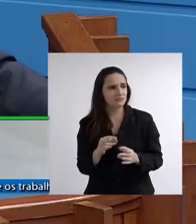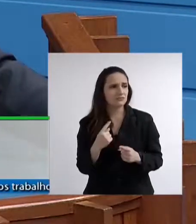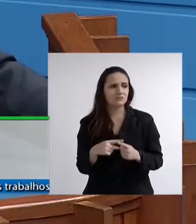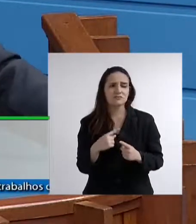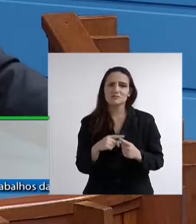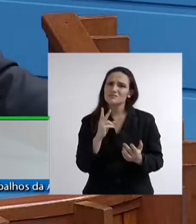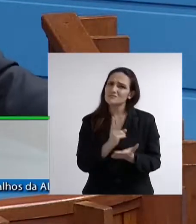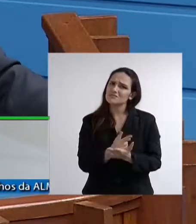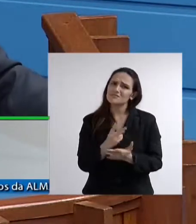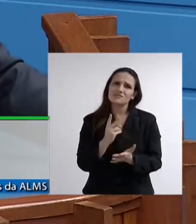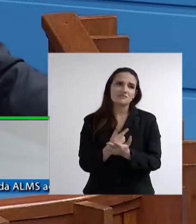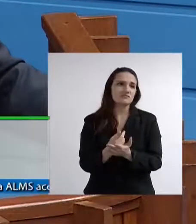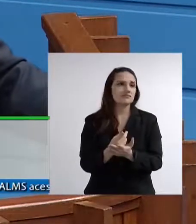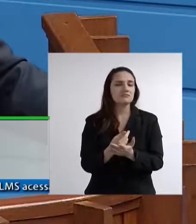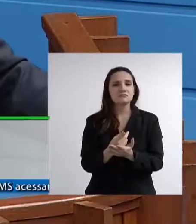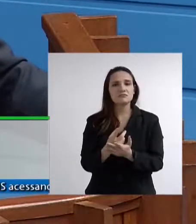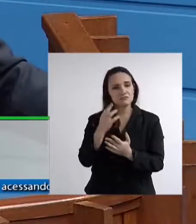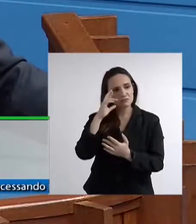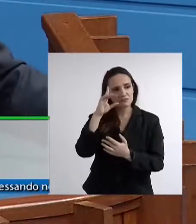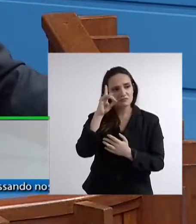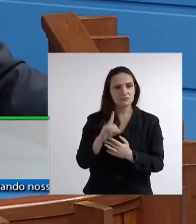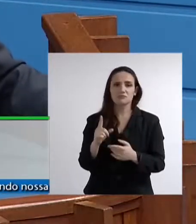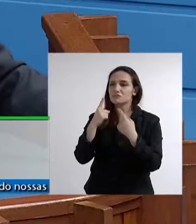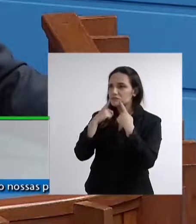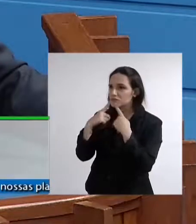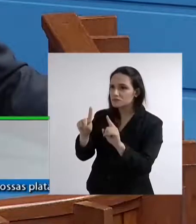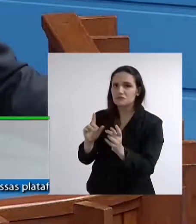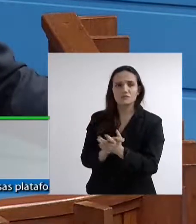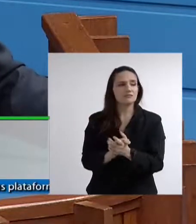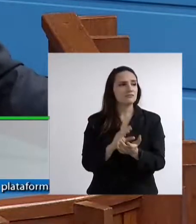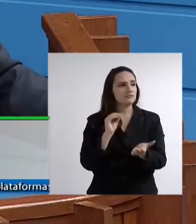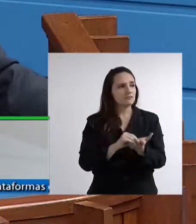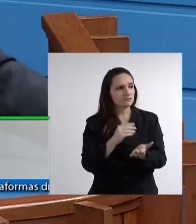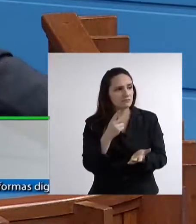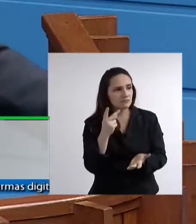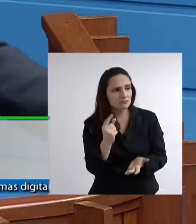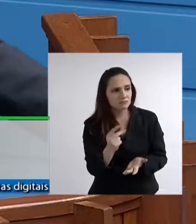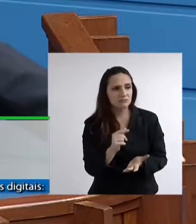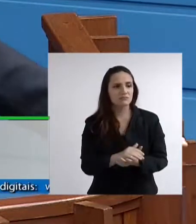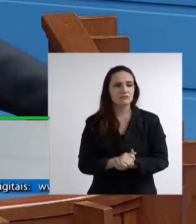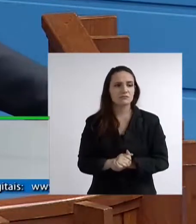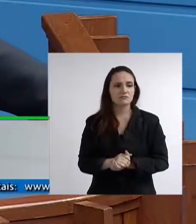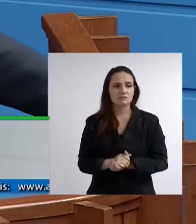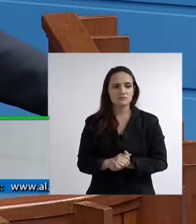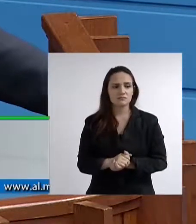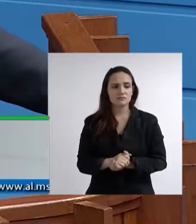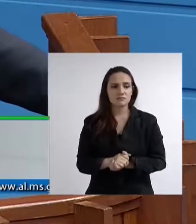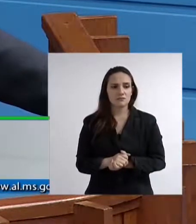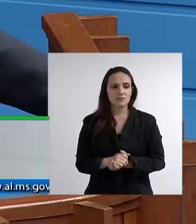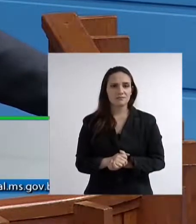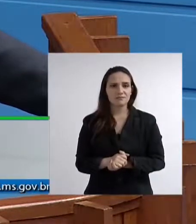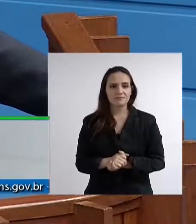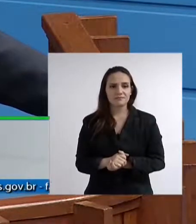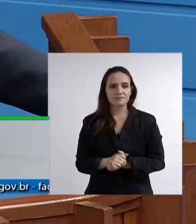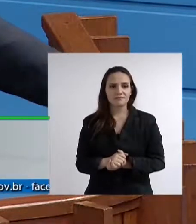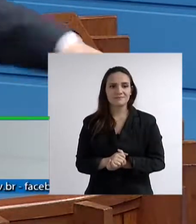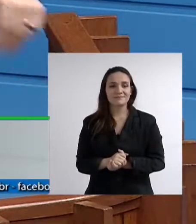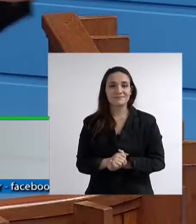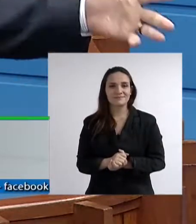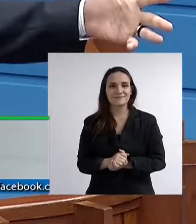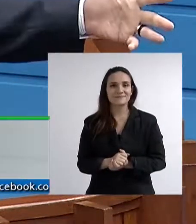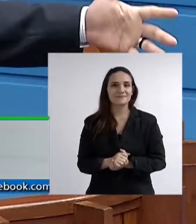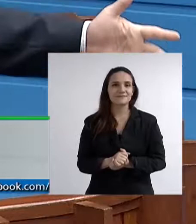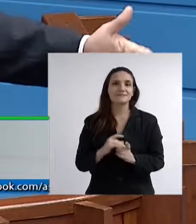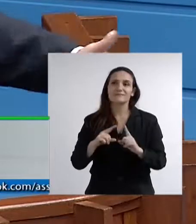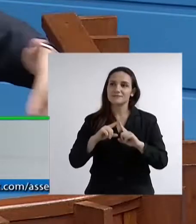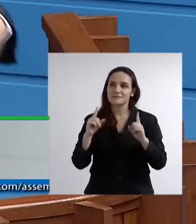sempre reclamando que falta dinheiro e, mesmo depois dos